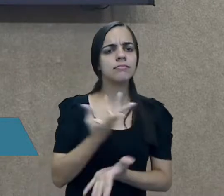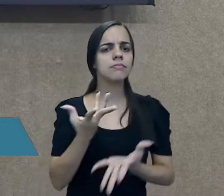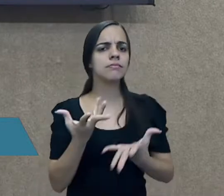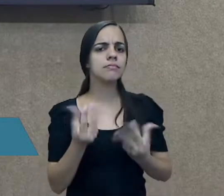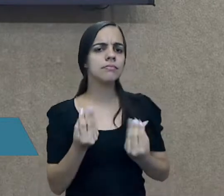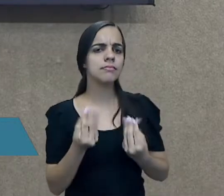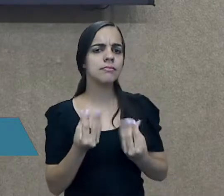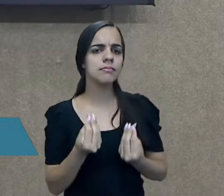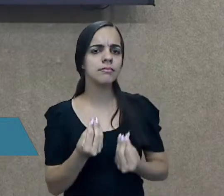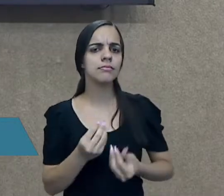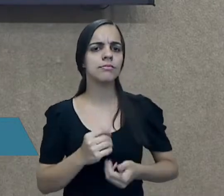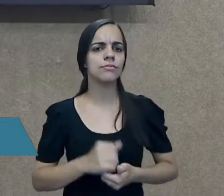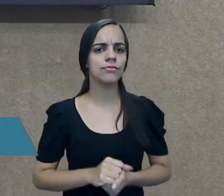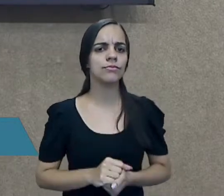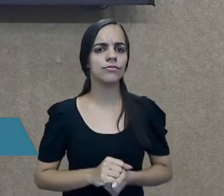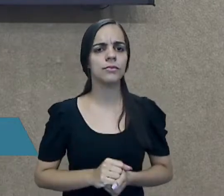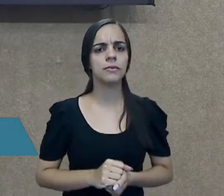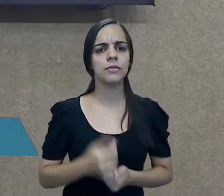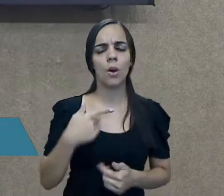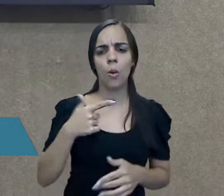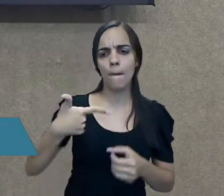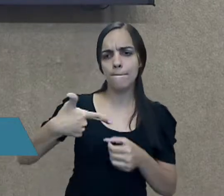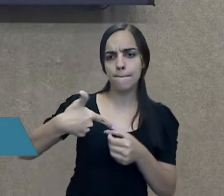são postos de gasolina.